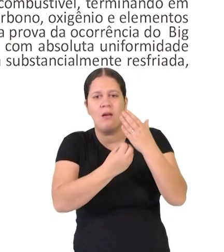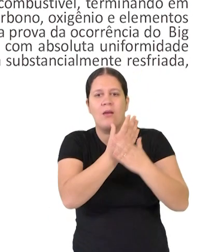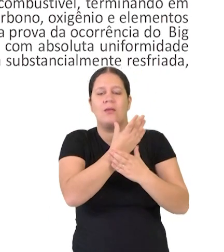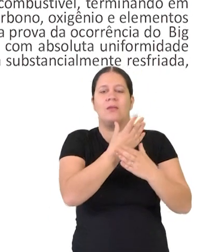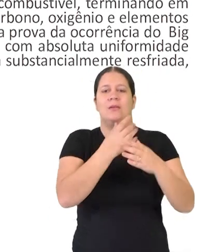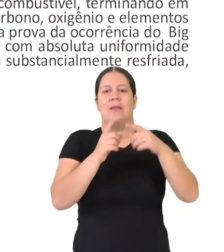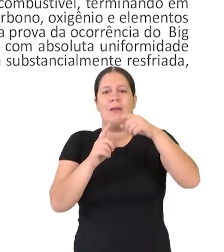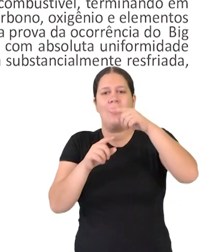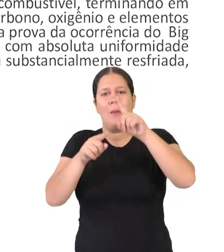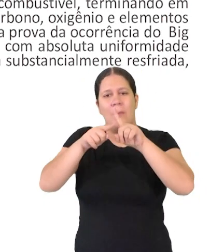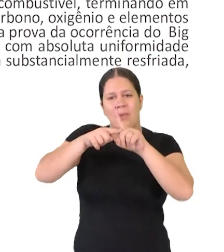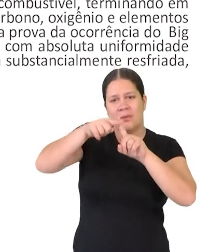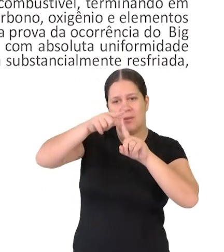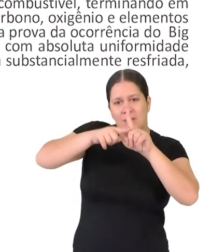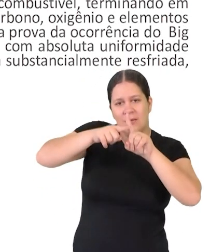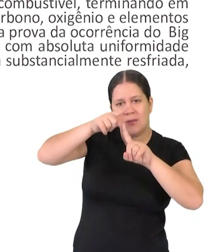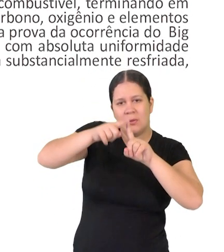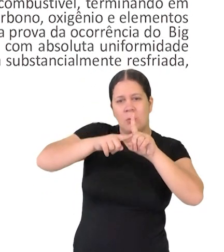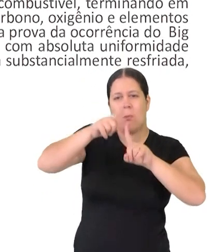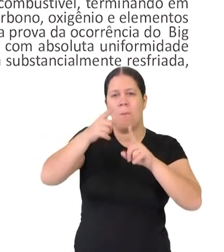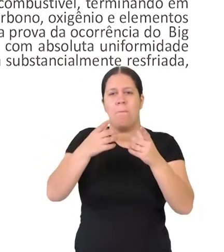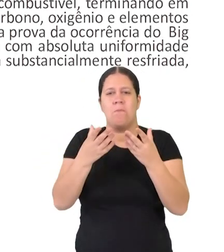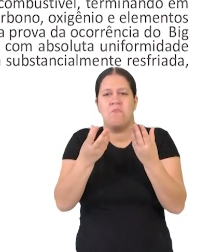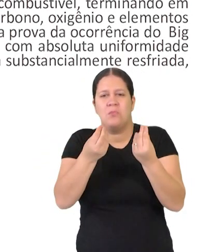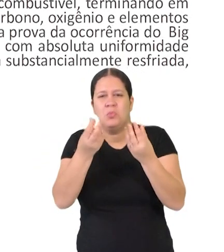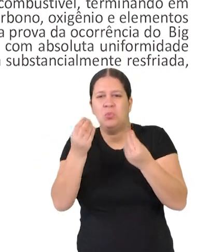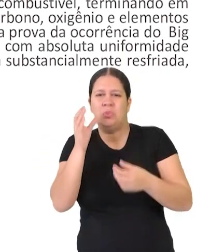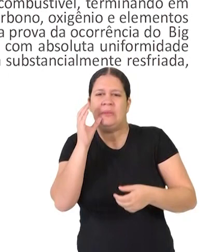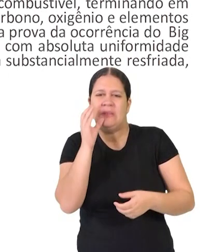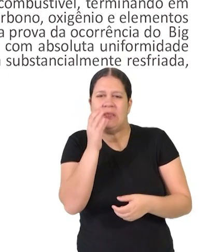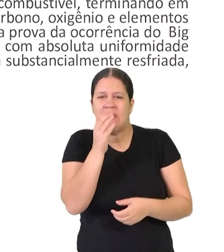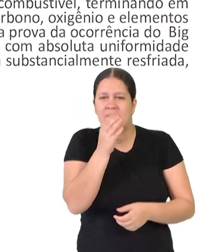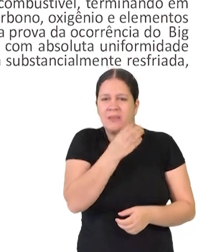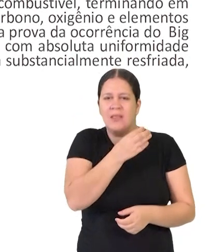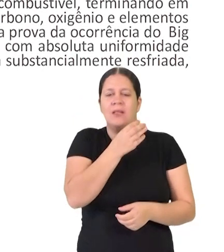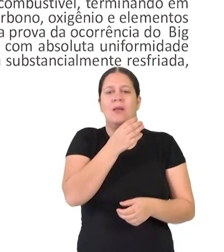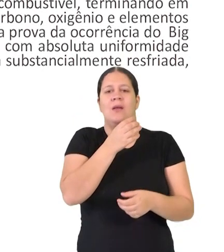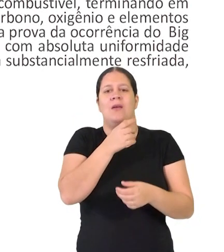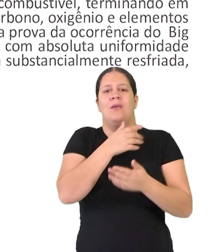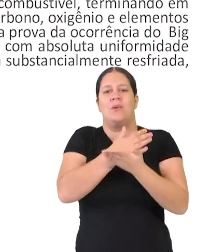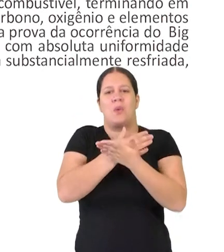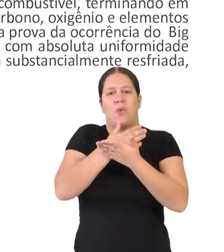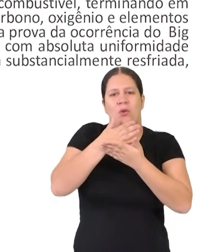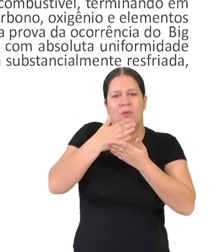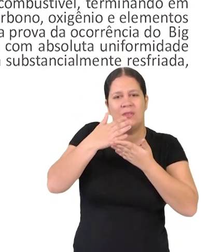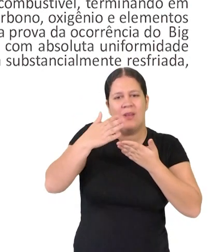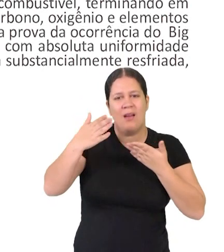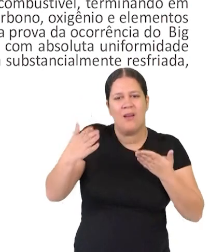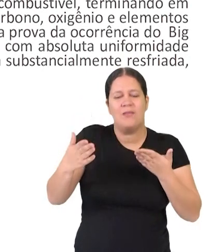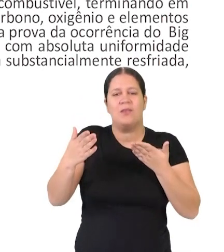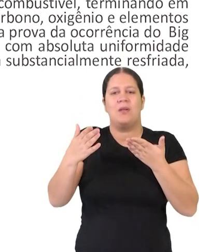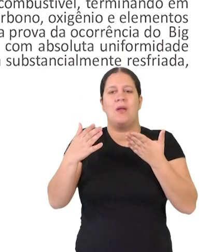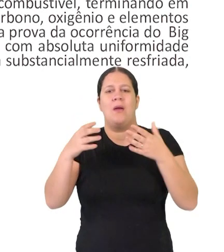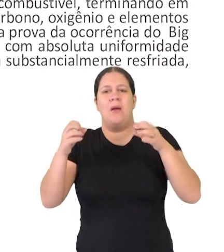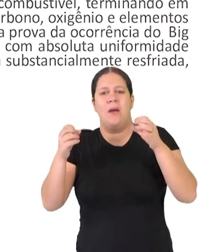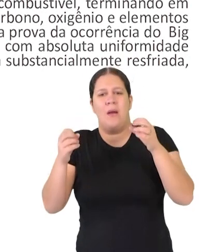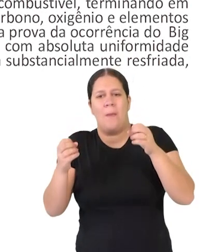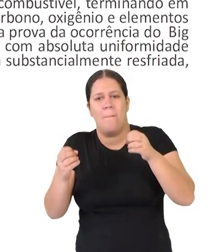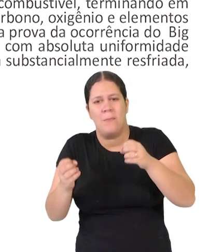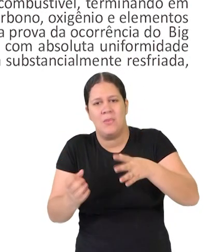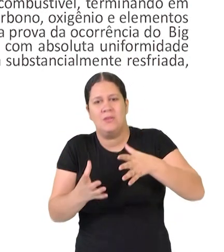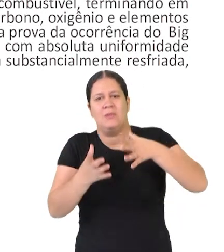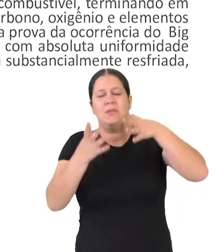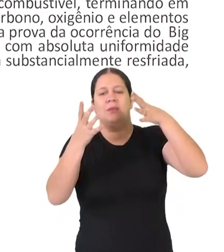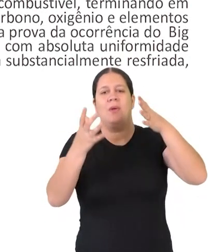As temperaturas interiores tornavam-se muito elevadas, ou seja, estava muito quente, né? Iniciavam-se reações termonucleares e apareceram